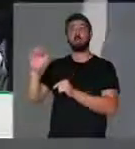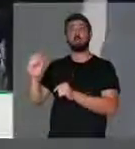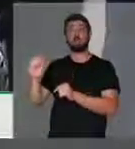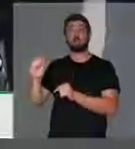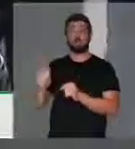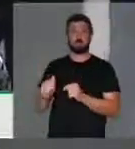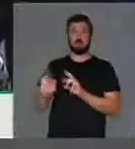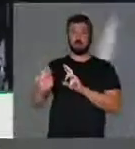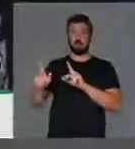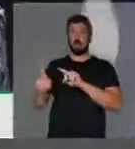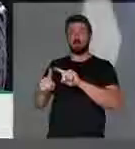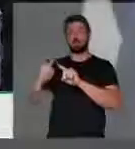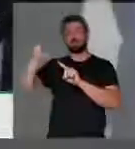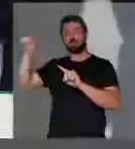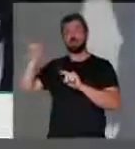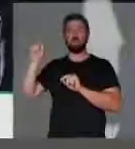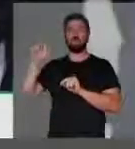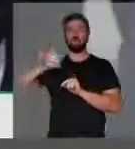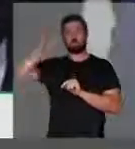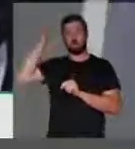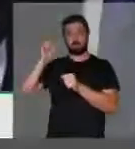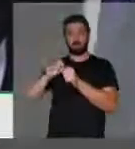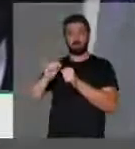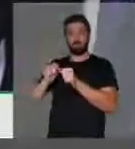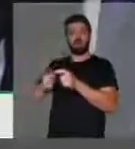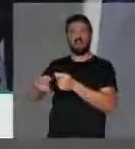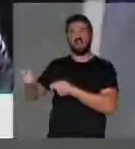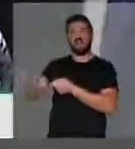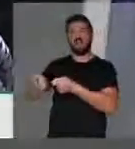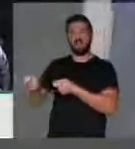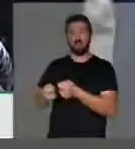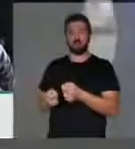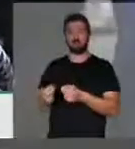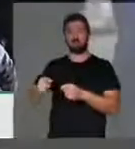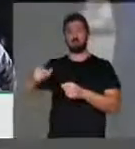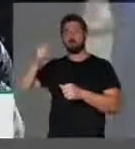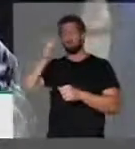apreensão, diferentemente do que eles estão montando